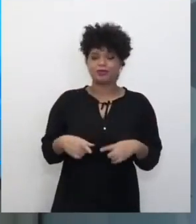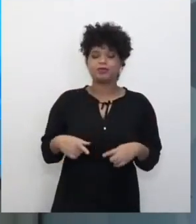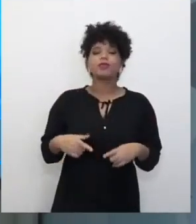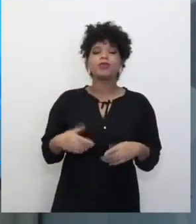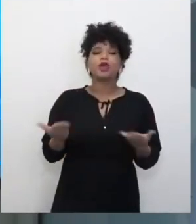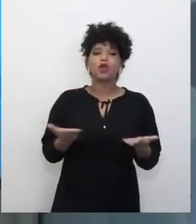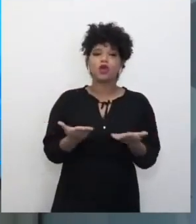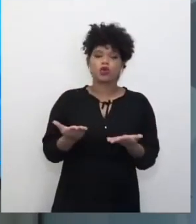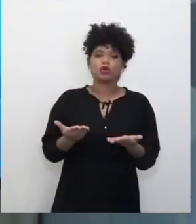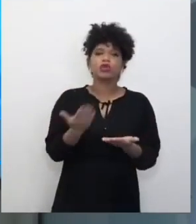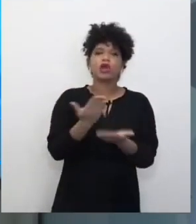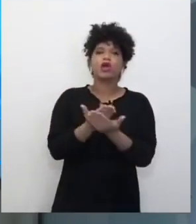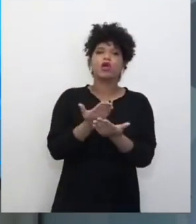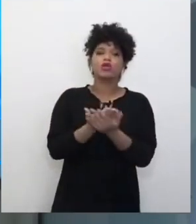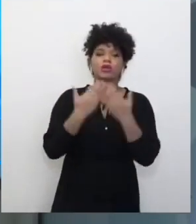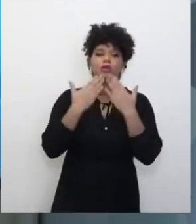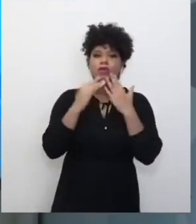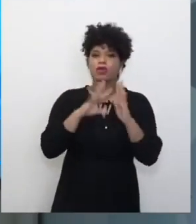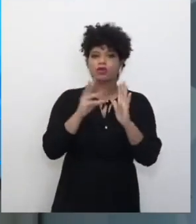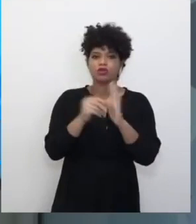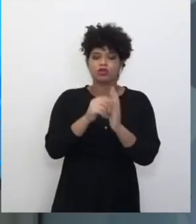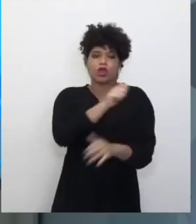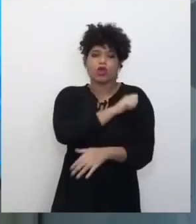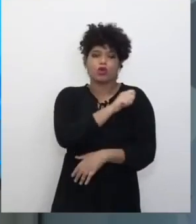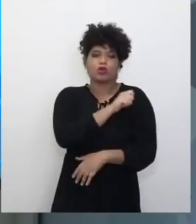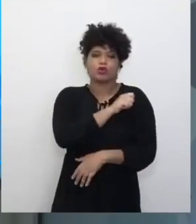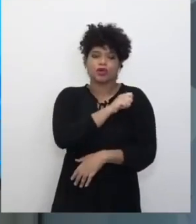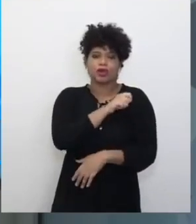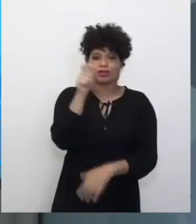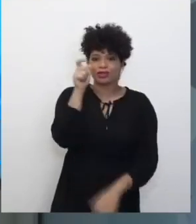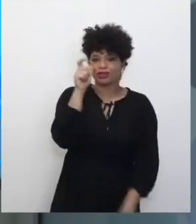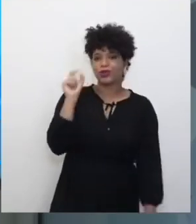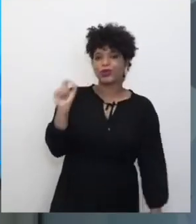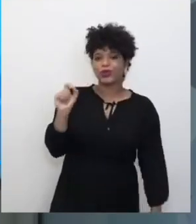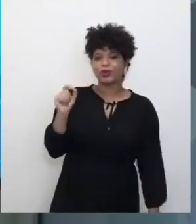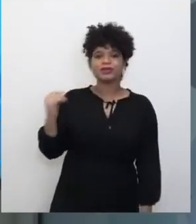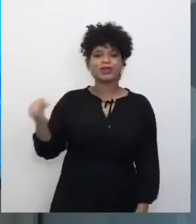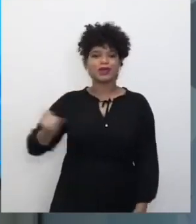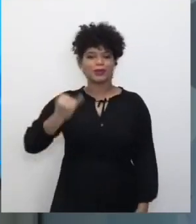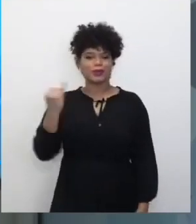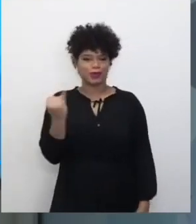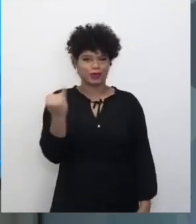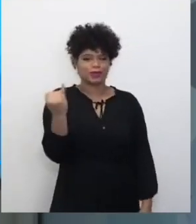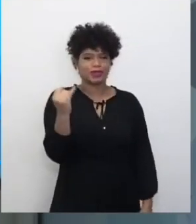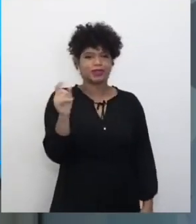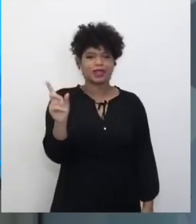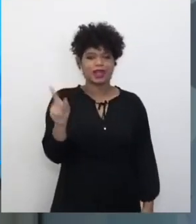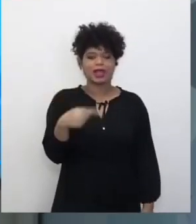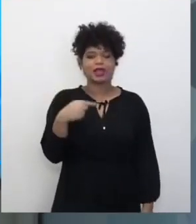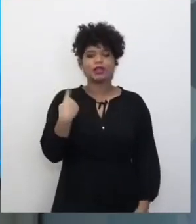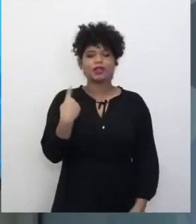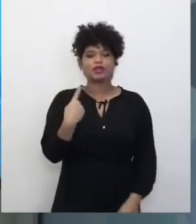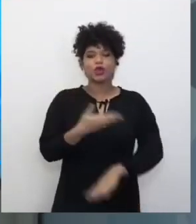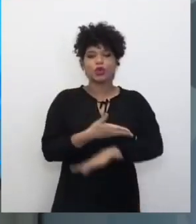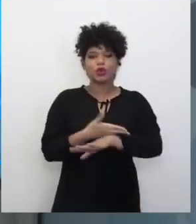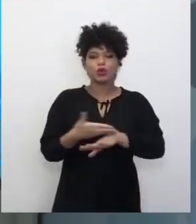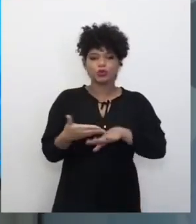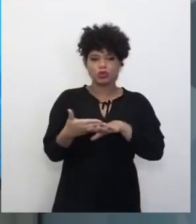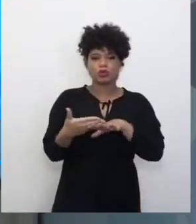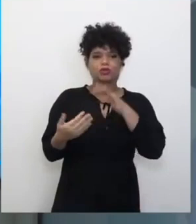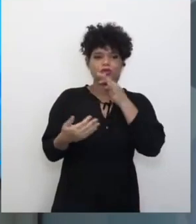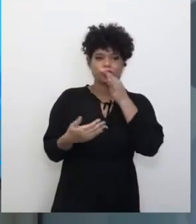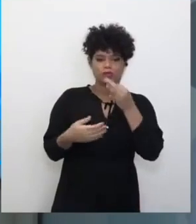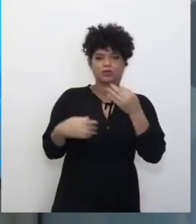hoje é para mostrar para eles, para todos os alunos que estão nos assistindo, que é importante criar esse hábito de